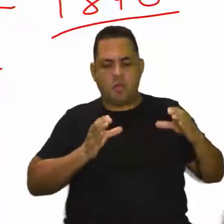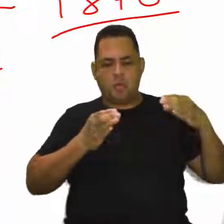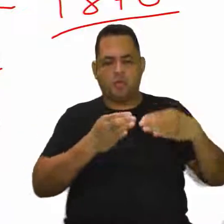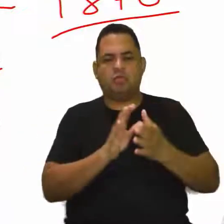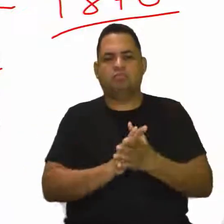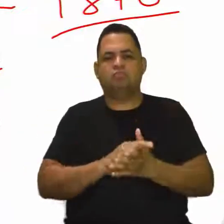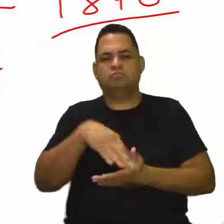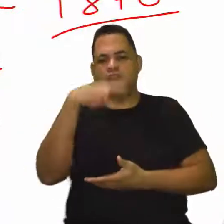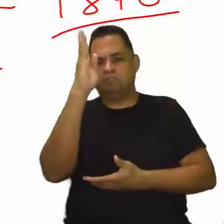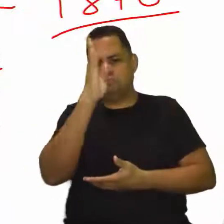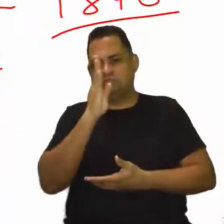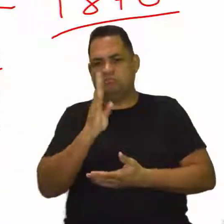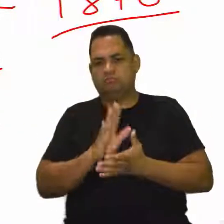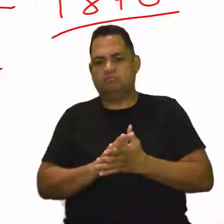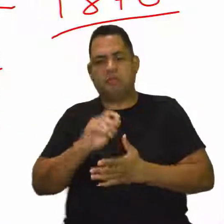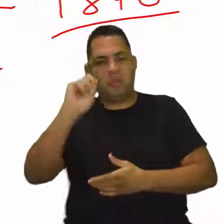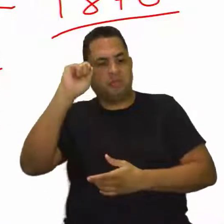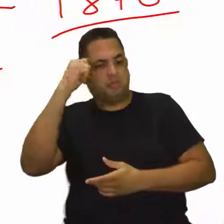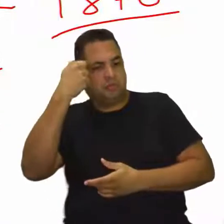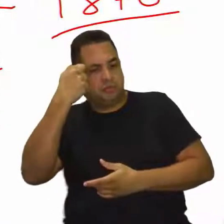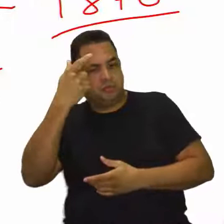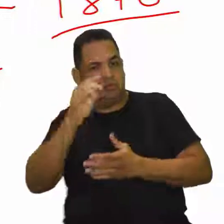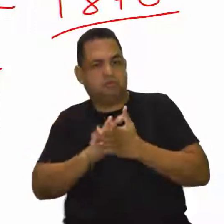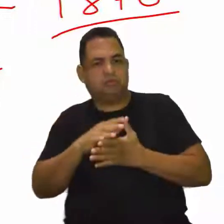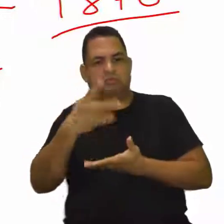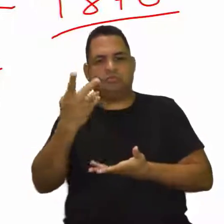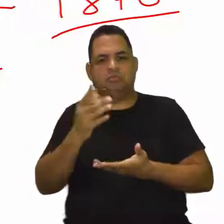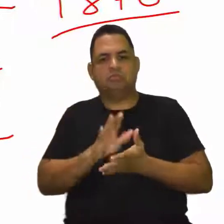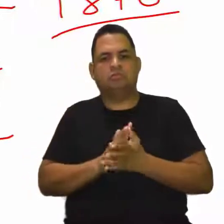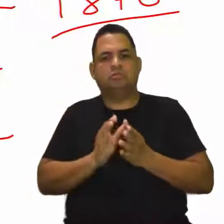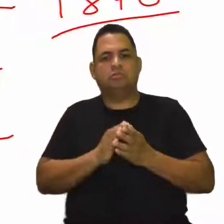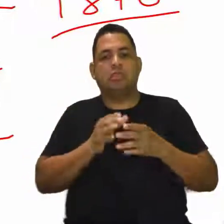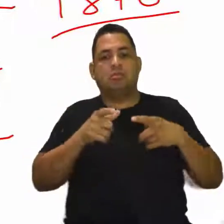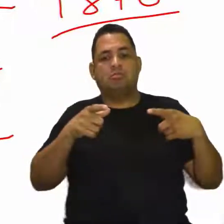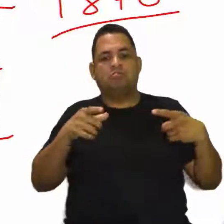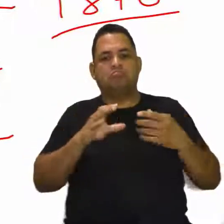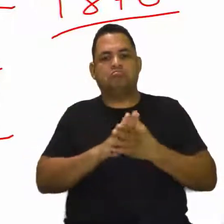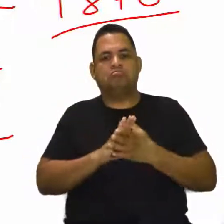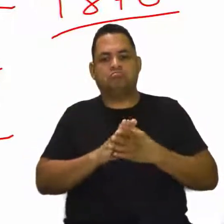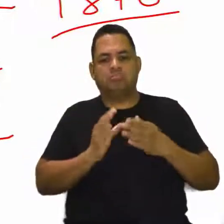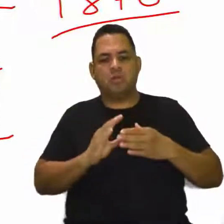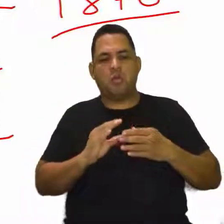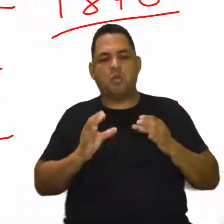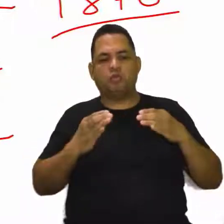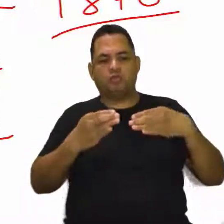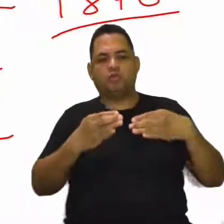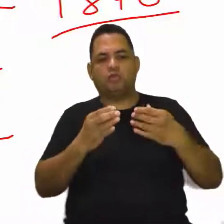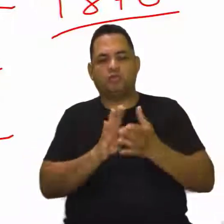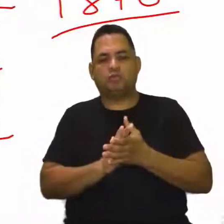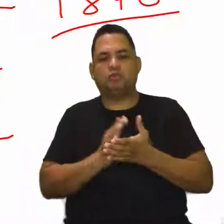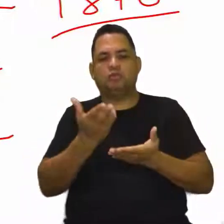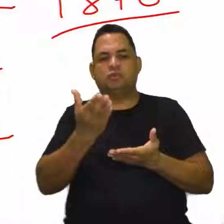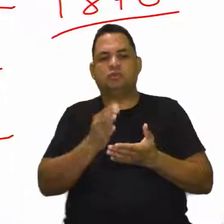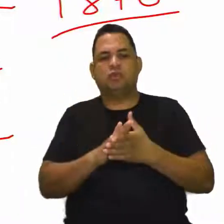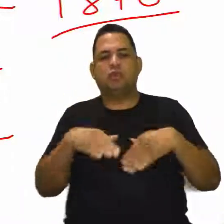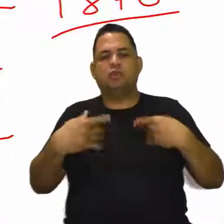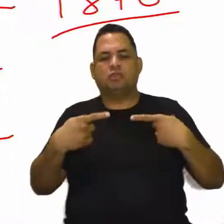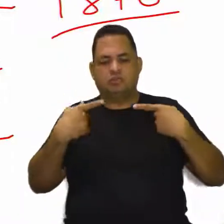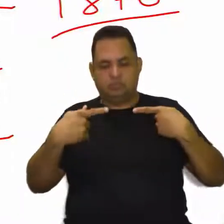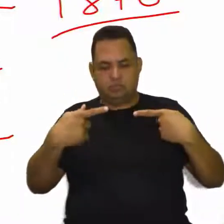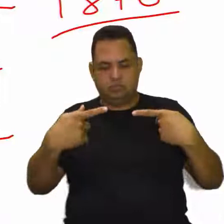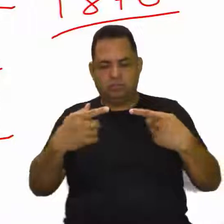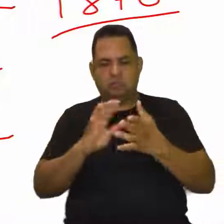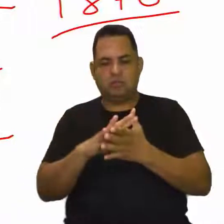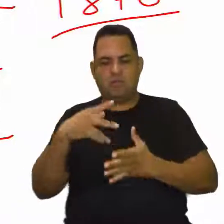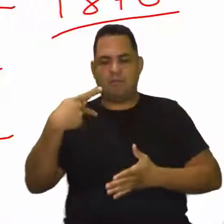brasileira. Por exemplo, os negros serão a maioria dos batalhões naquele momento do conflito com os